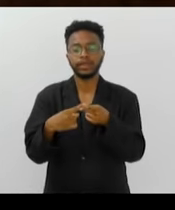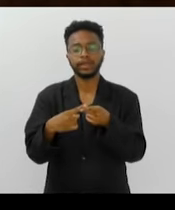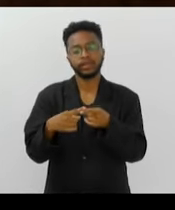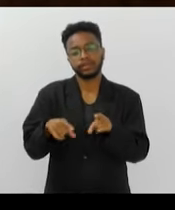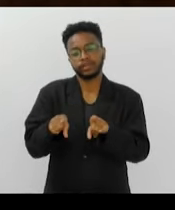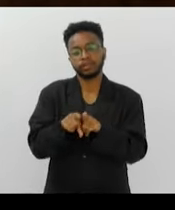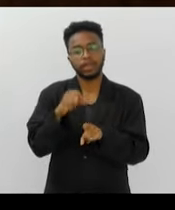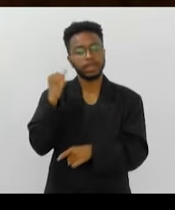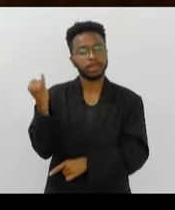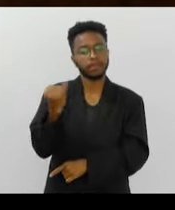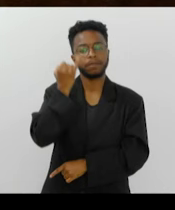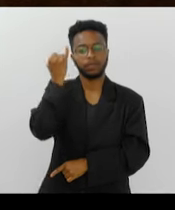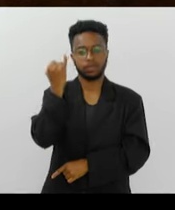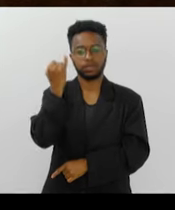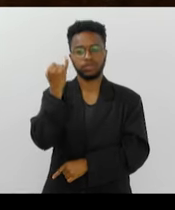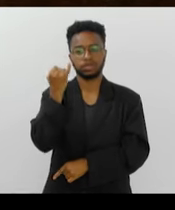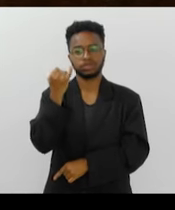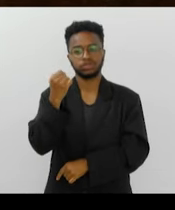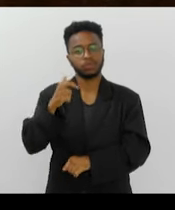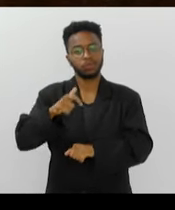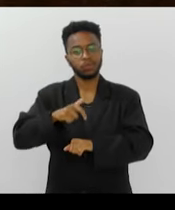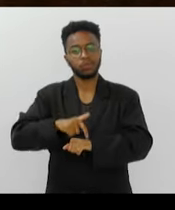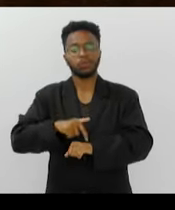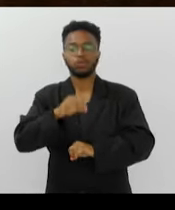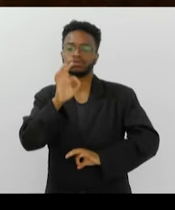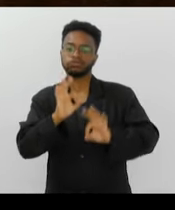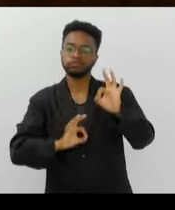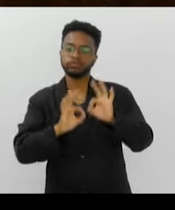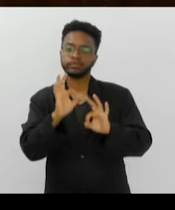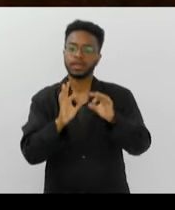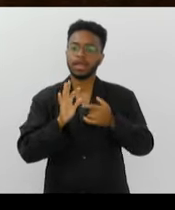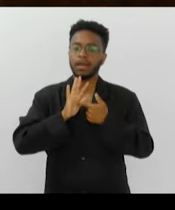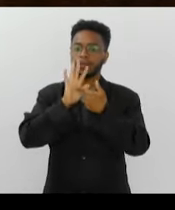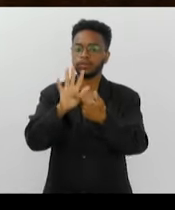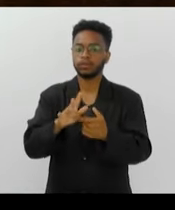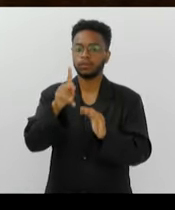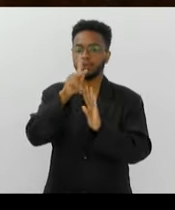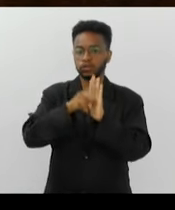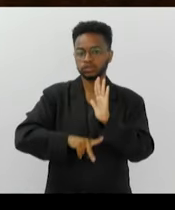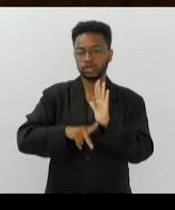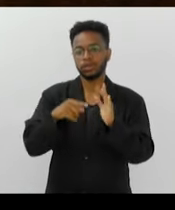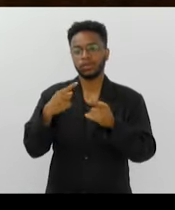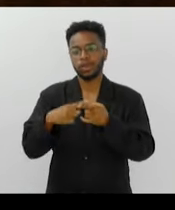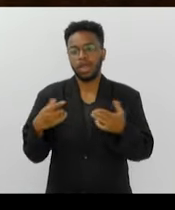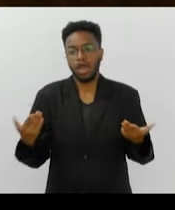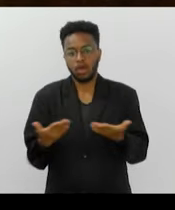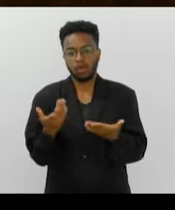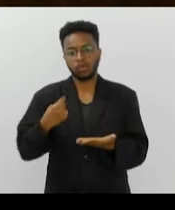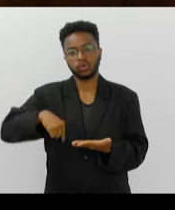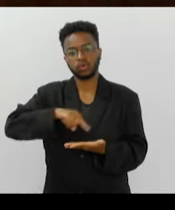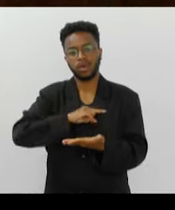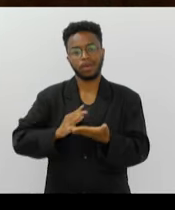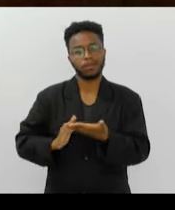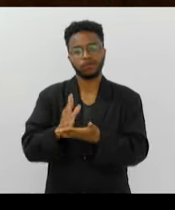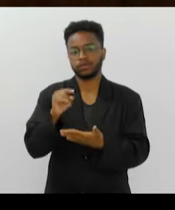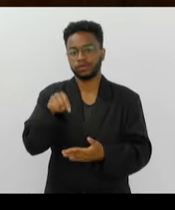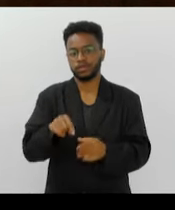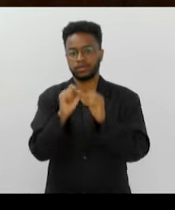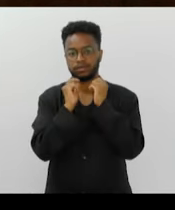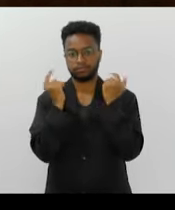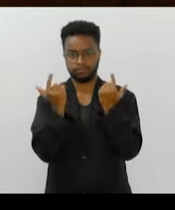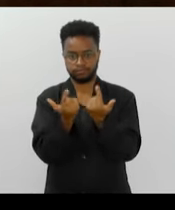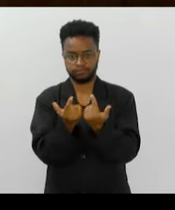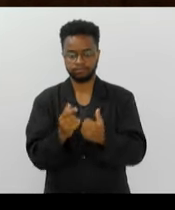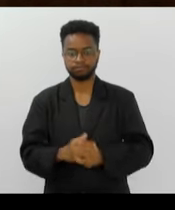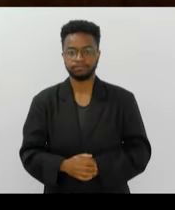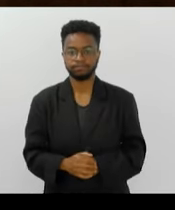fundamentais para a construção e apresentação desse projeto que agora acabamos de aprovar aqui na alerge